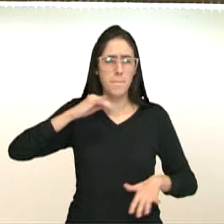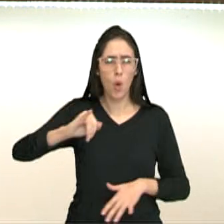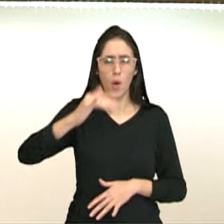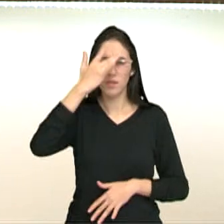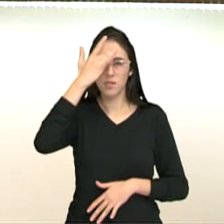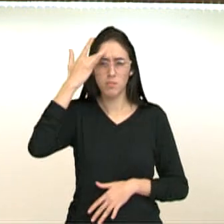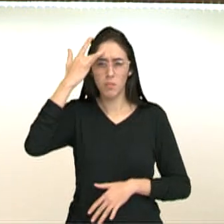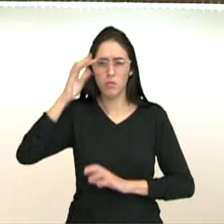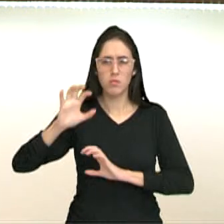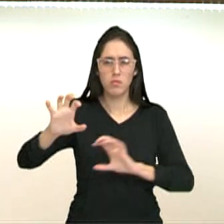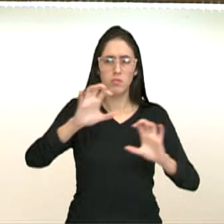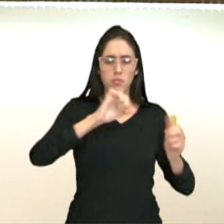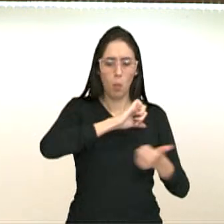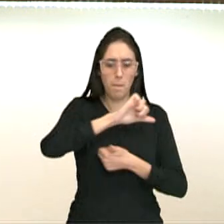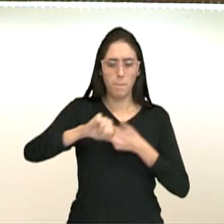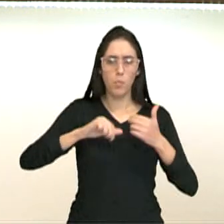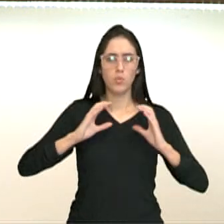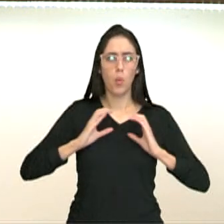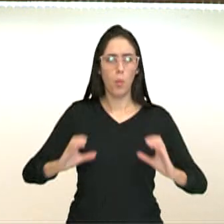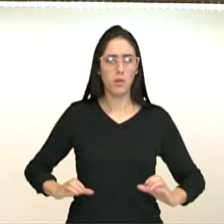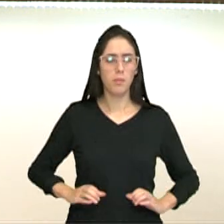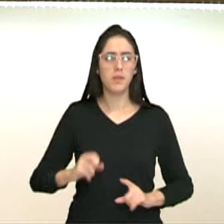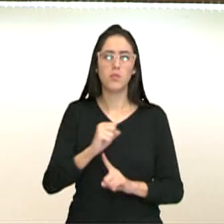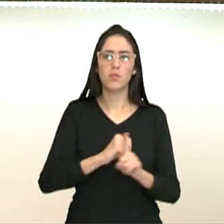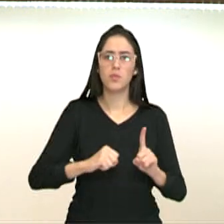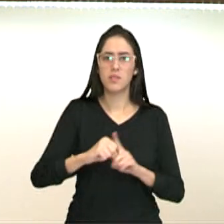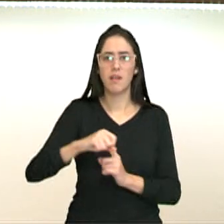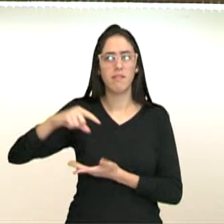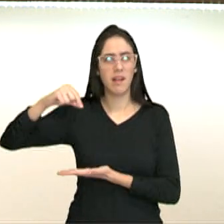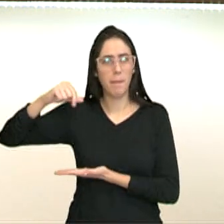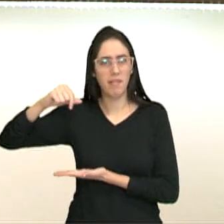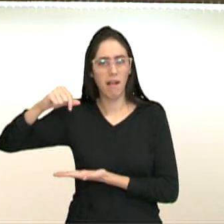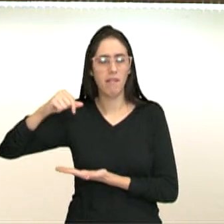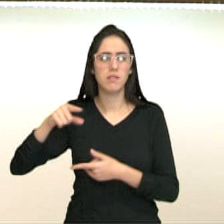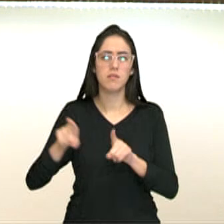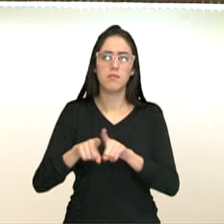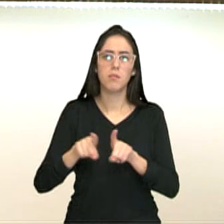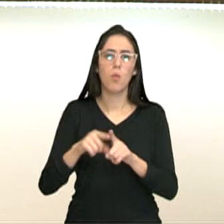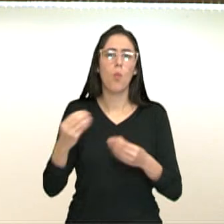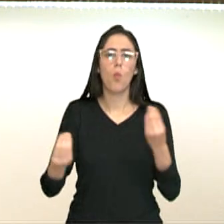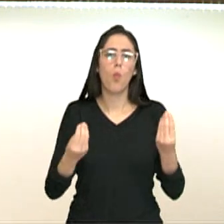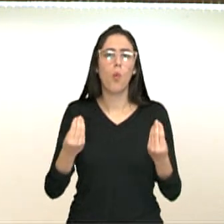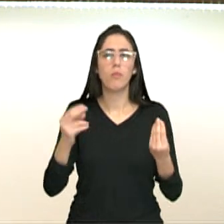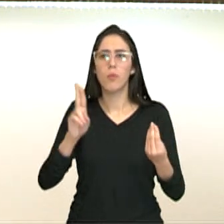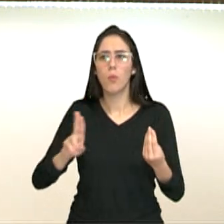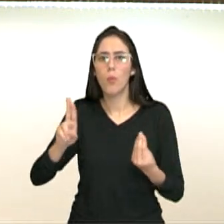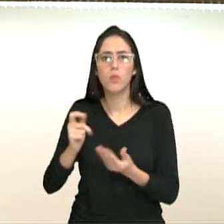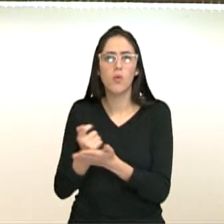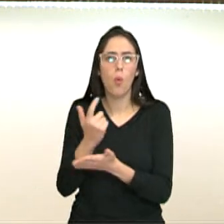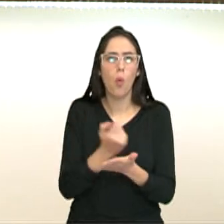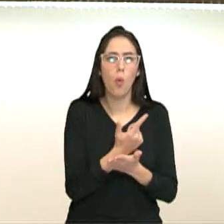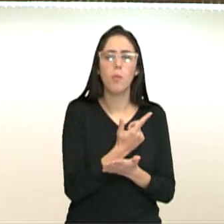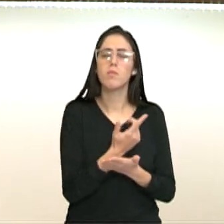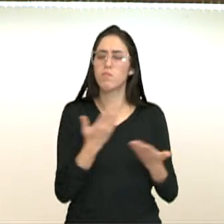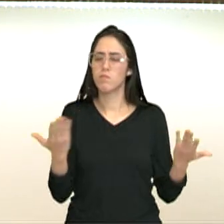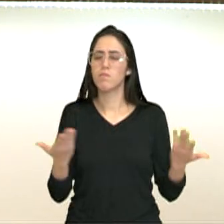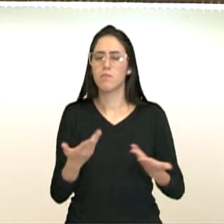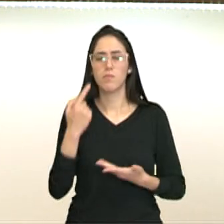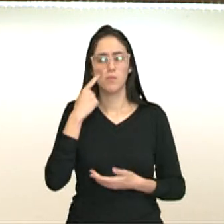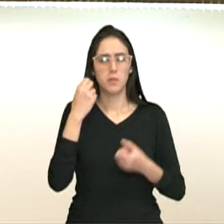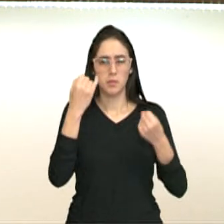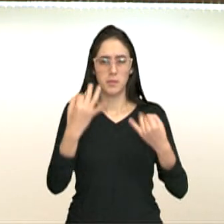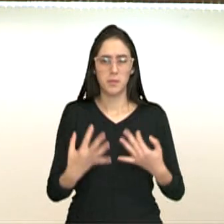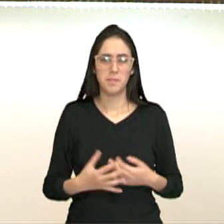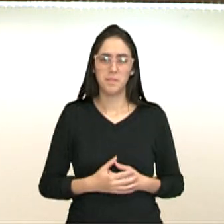no comportamento, sociedade capitalista, a relação com o consumo. Então, nós vamos ver um pouquinho sobre isso